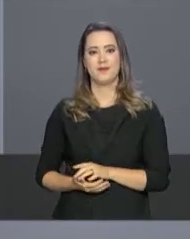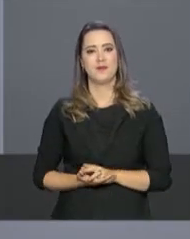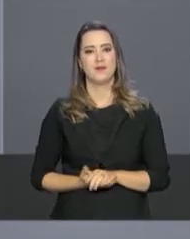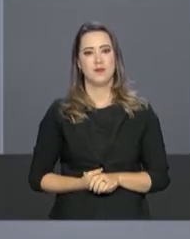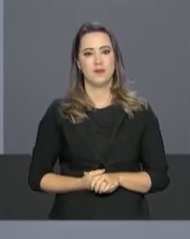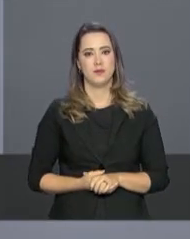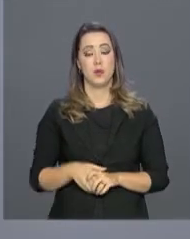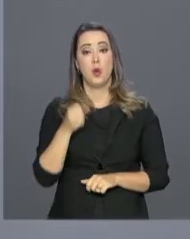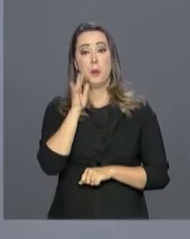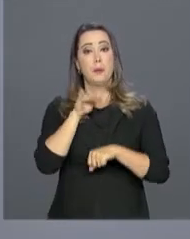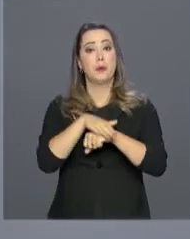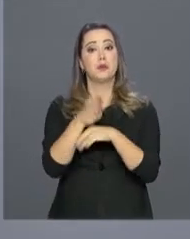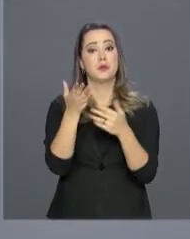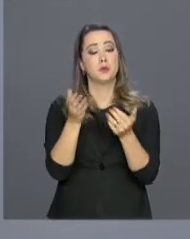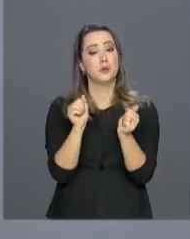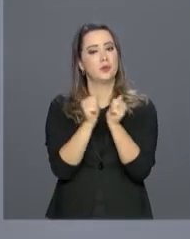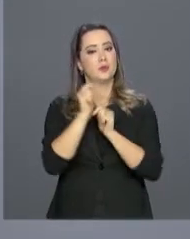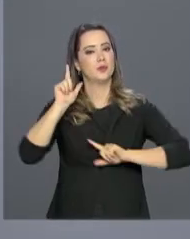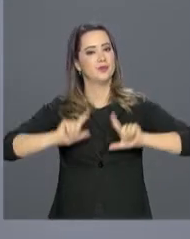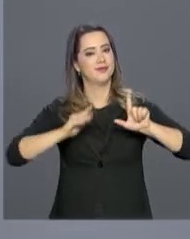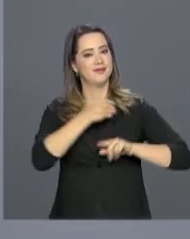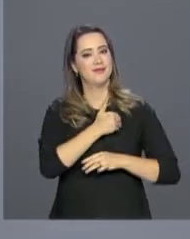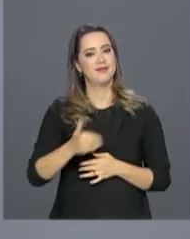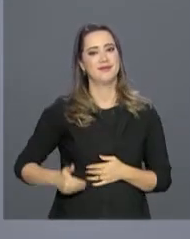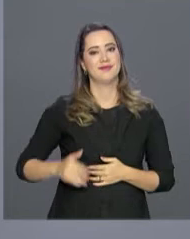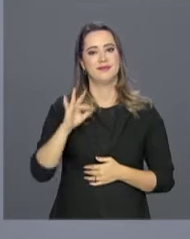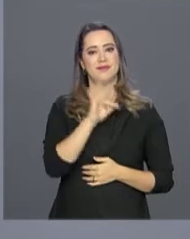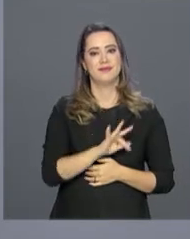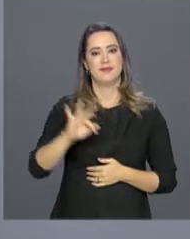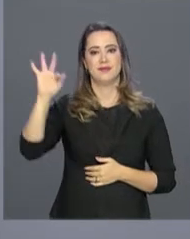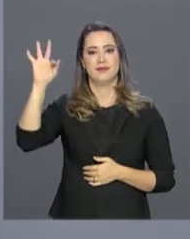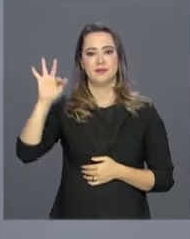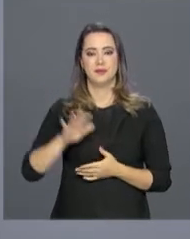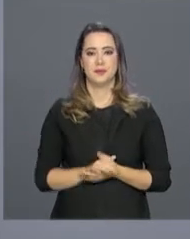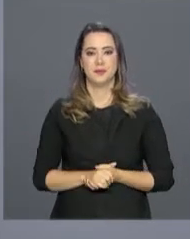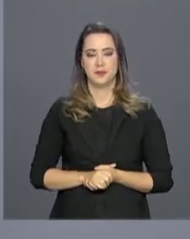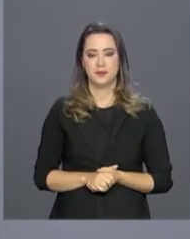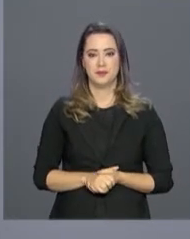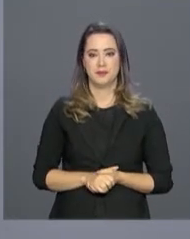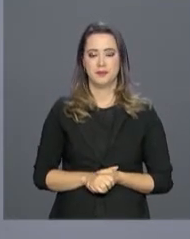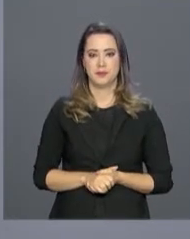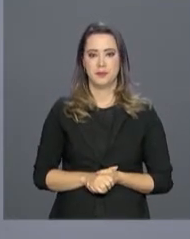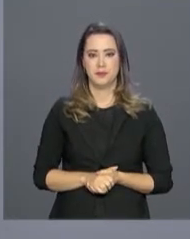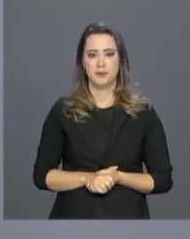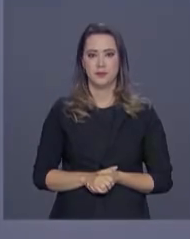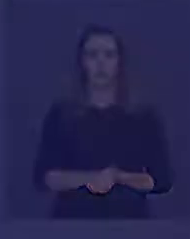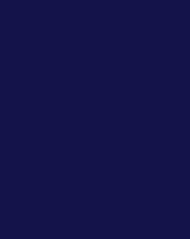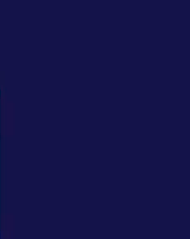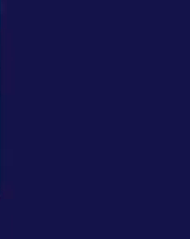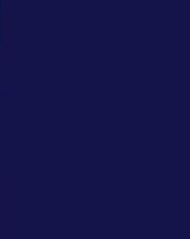internet. Uma boa noite para você e continue com a gente aqui na NBR, a TV do Governo Federal.